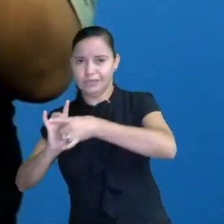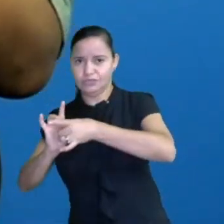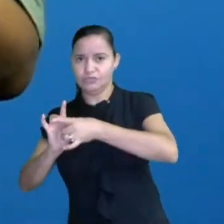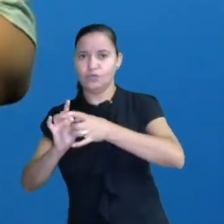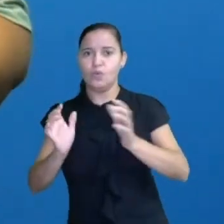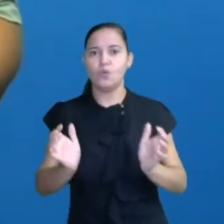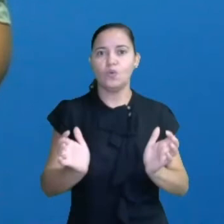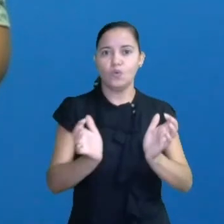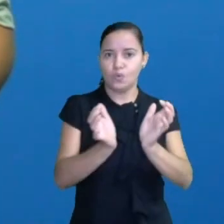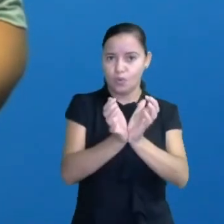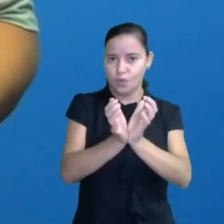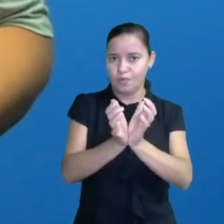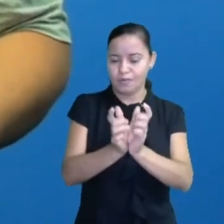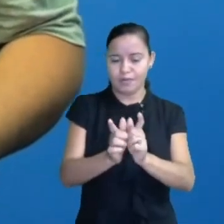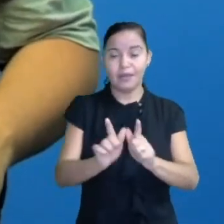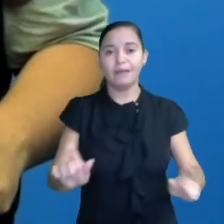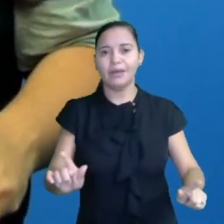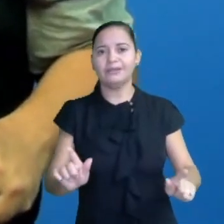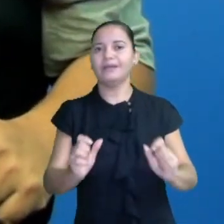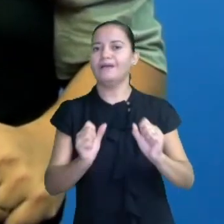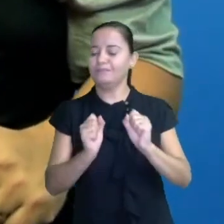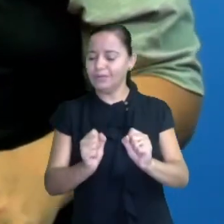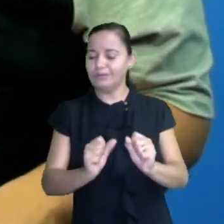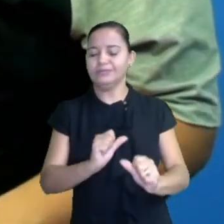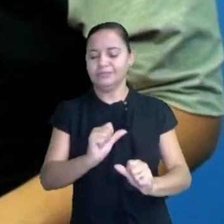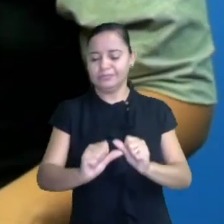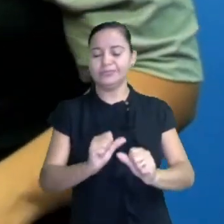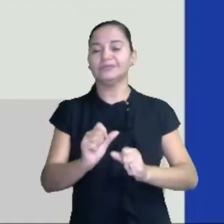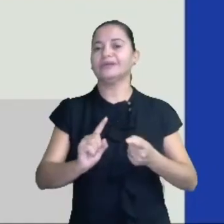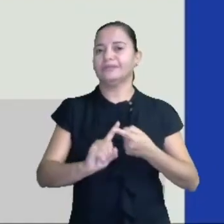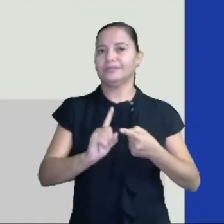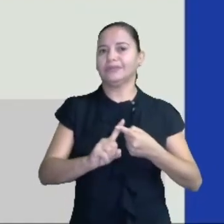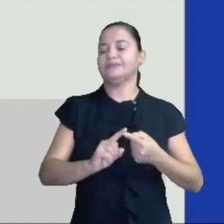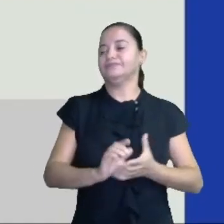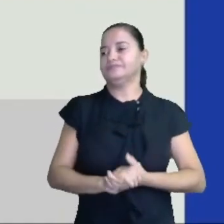gramatical ele pode mudar também, certo?